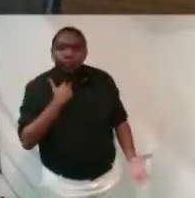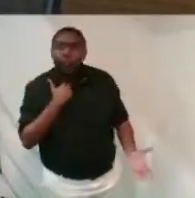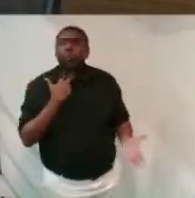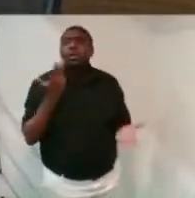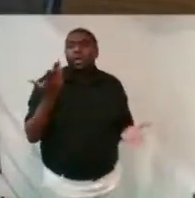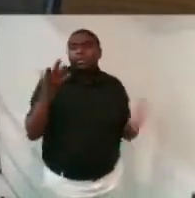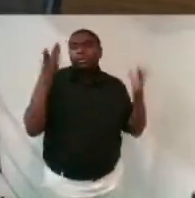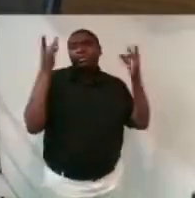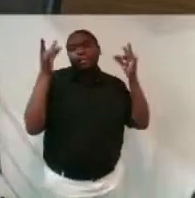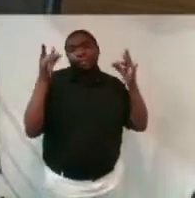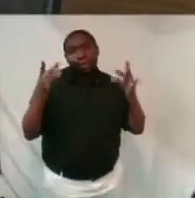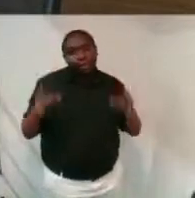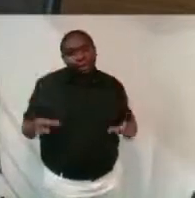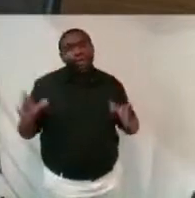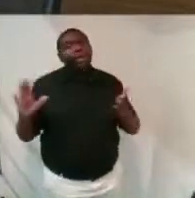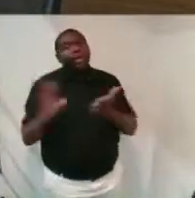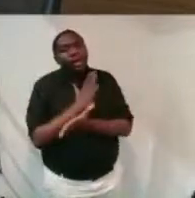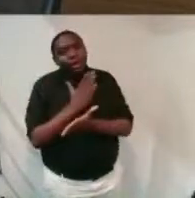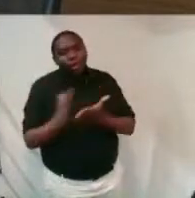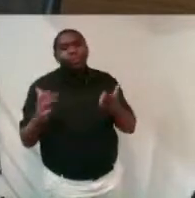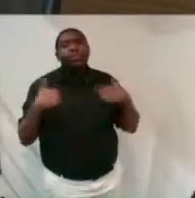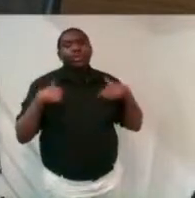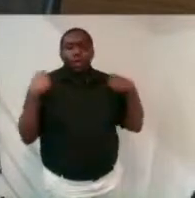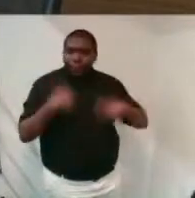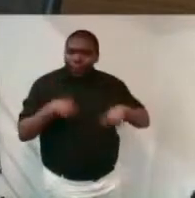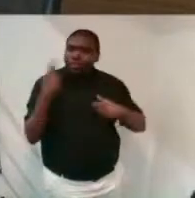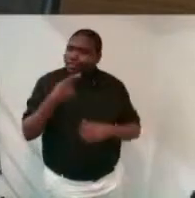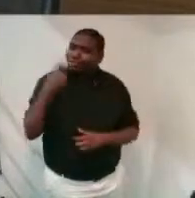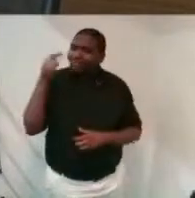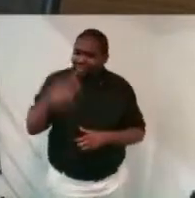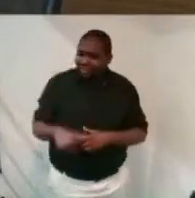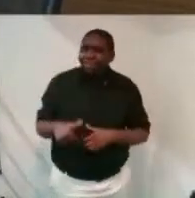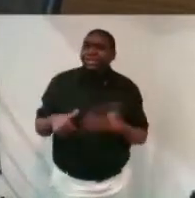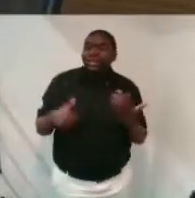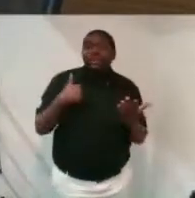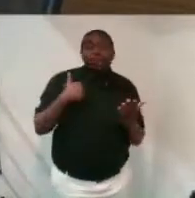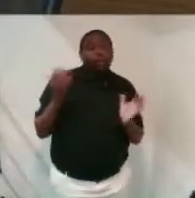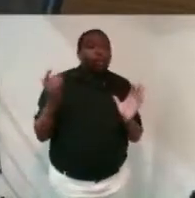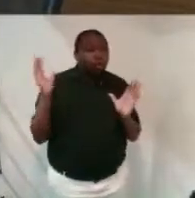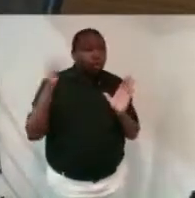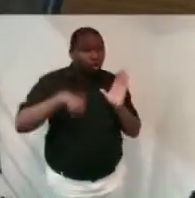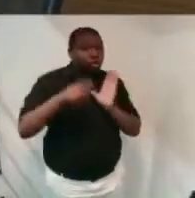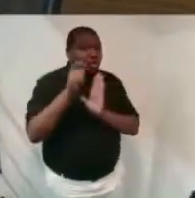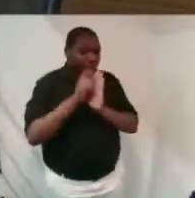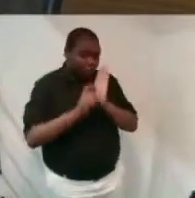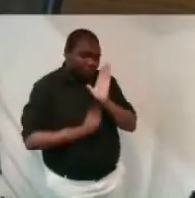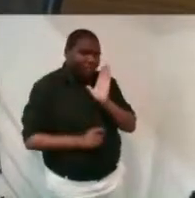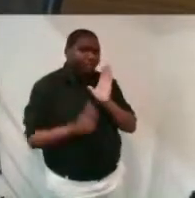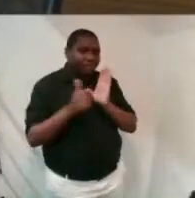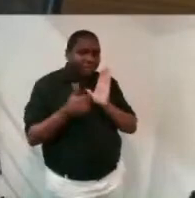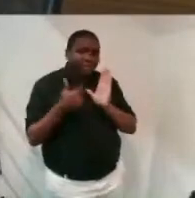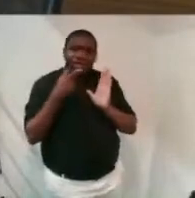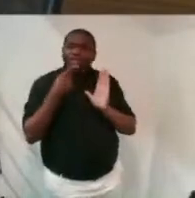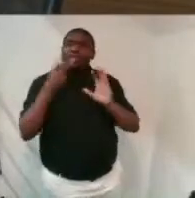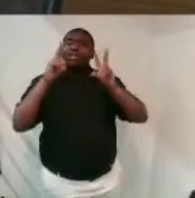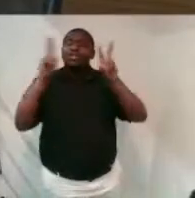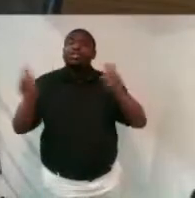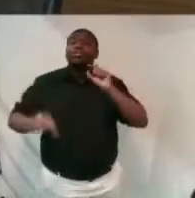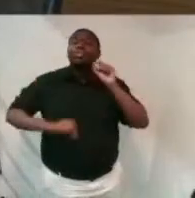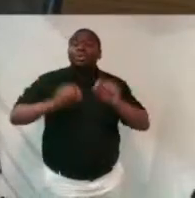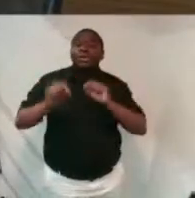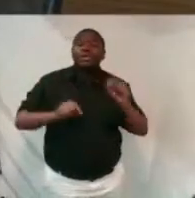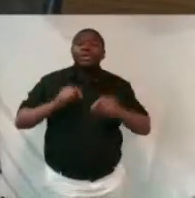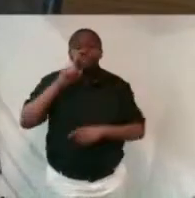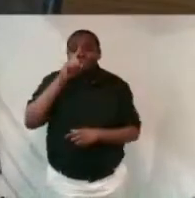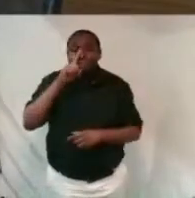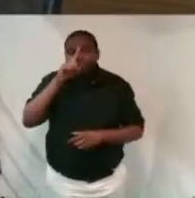detalhes que devo falar aqui, então trouxe até por escrito. Eu quero falar inicialmente da precária situação